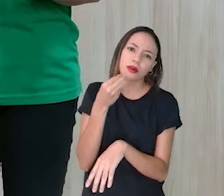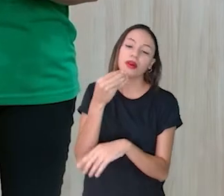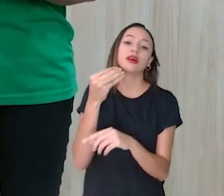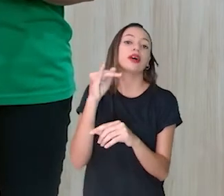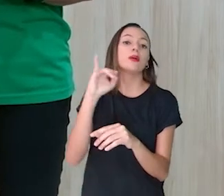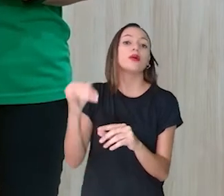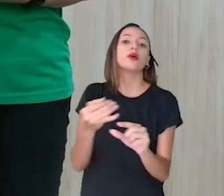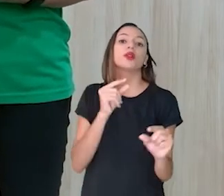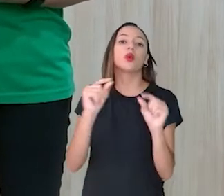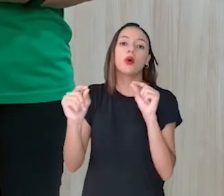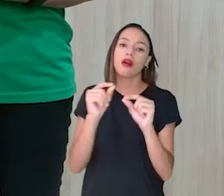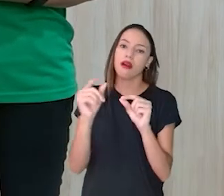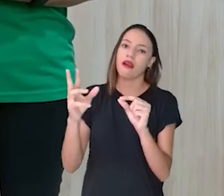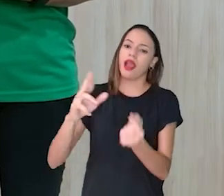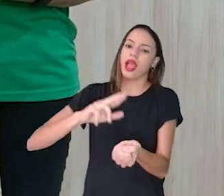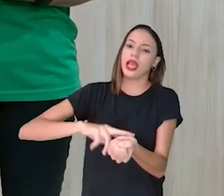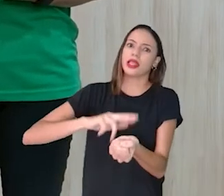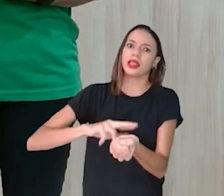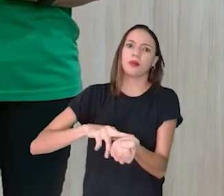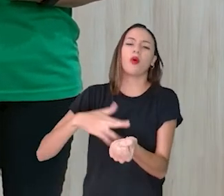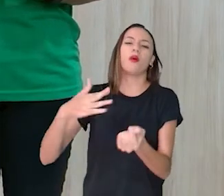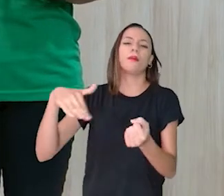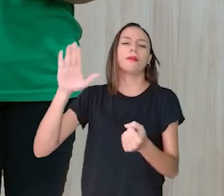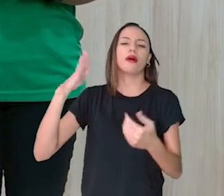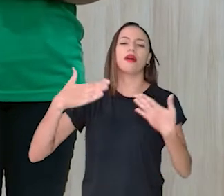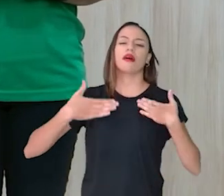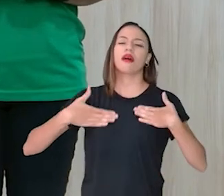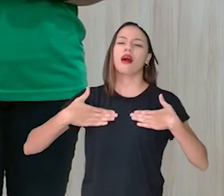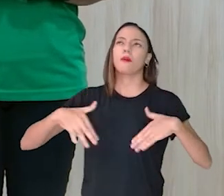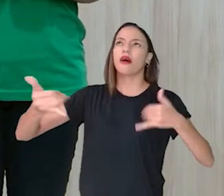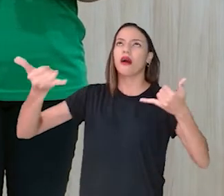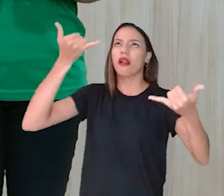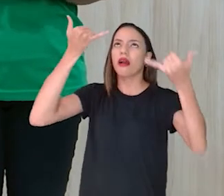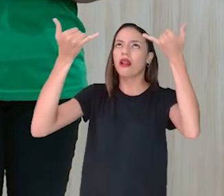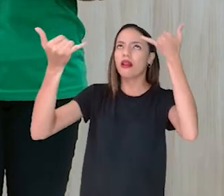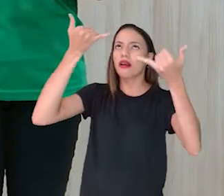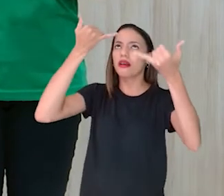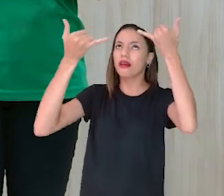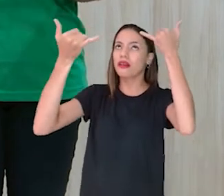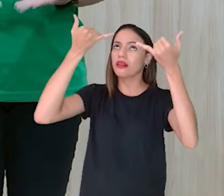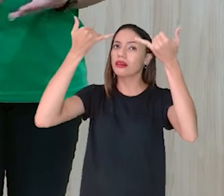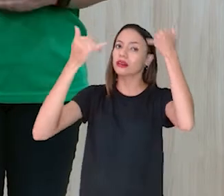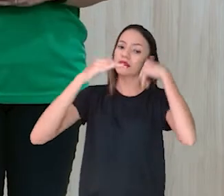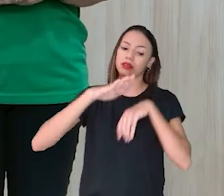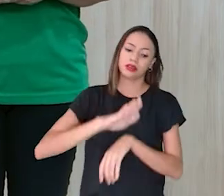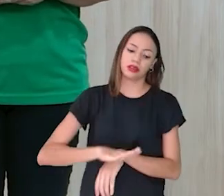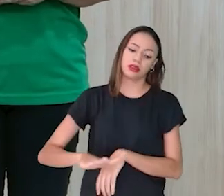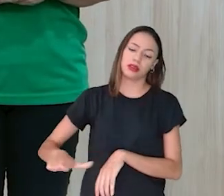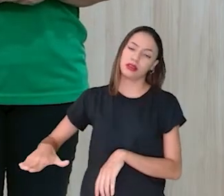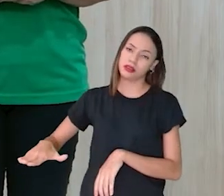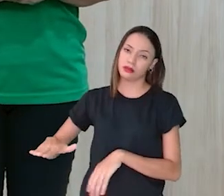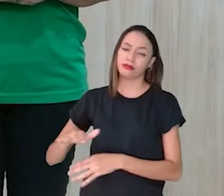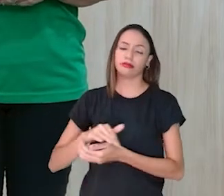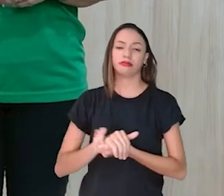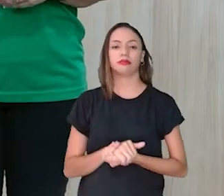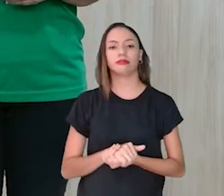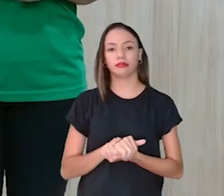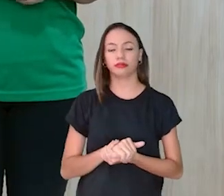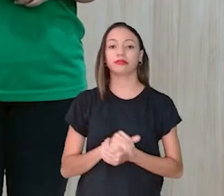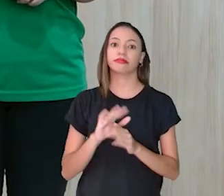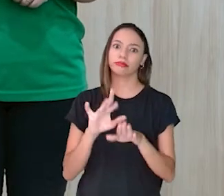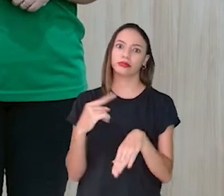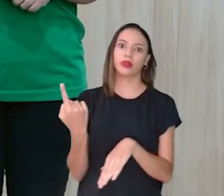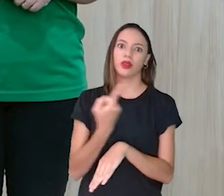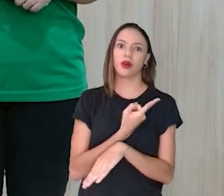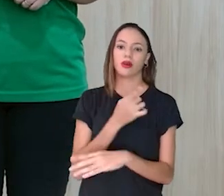diminuir o ritmo das informações que estão chegando aos cérebros das nossas crianças, não é? Nós do